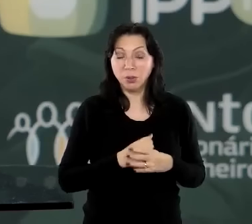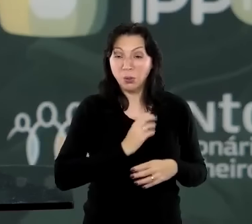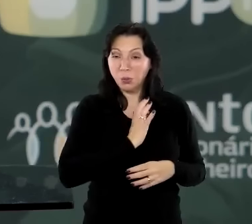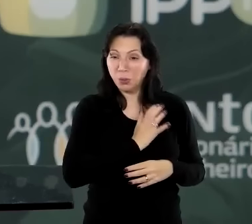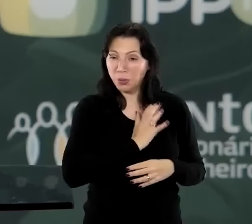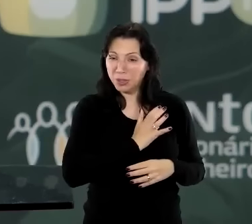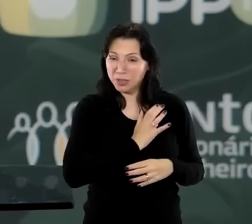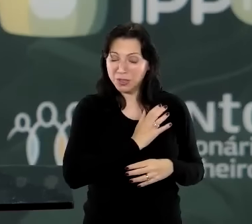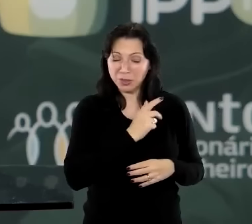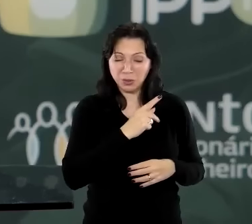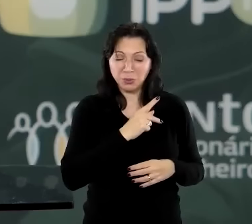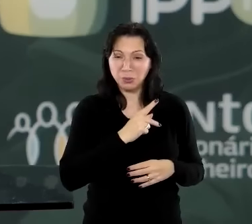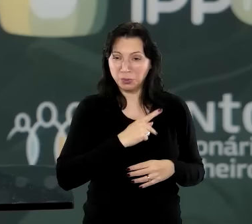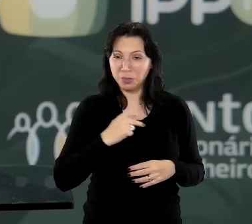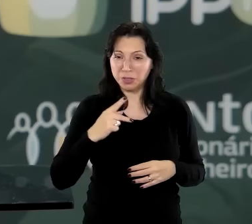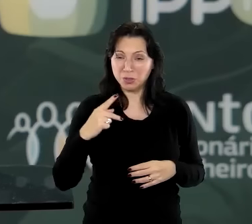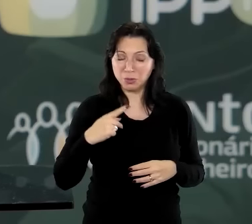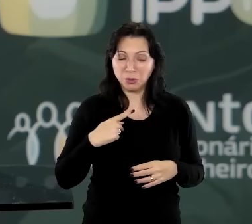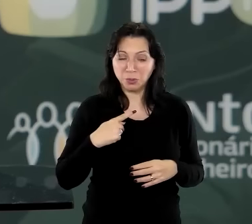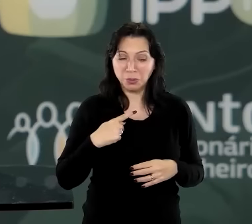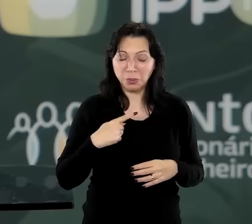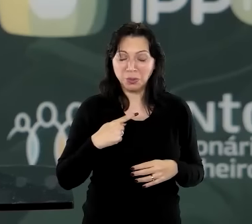essa preocupação com as ovelhas.